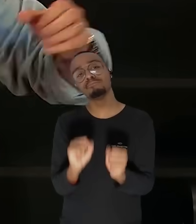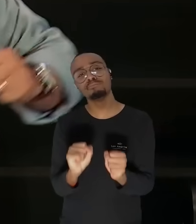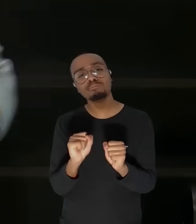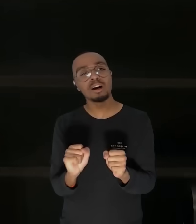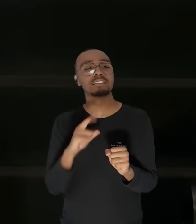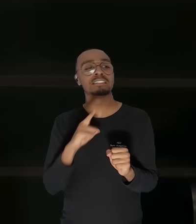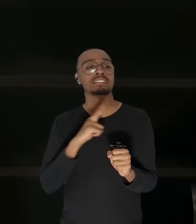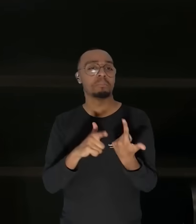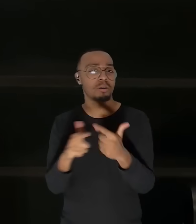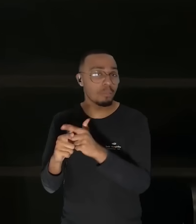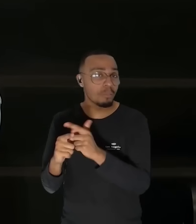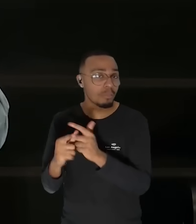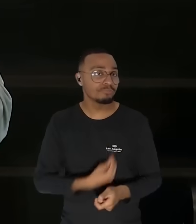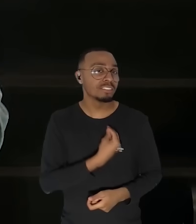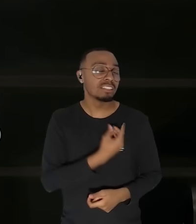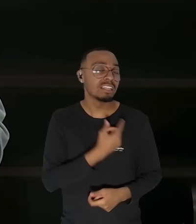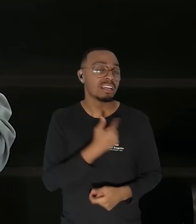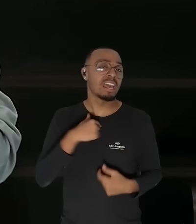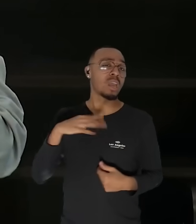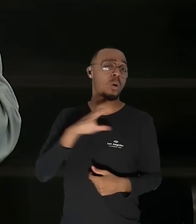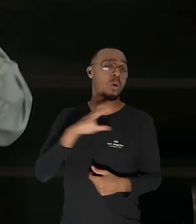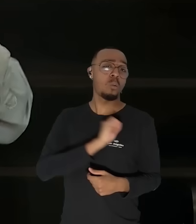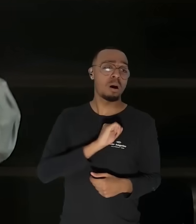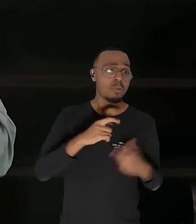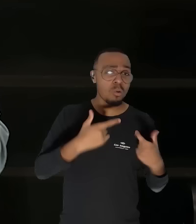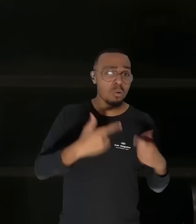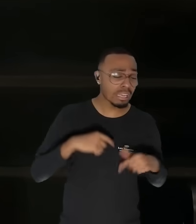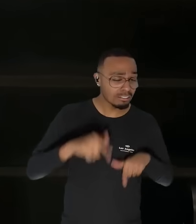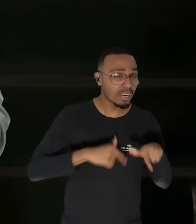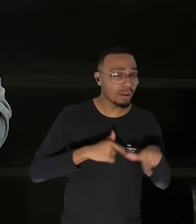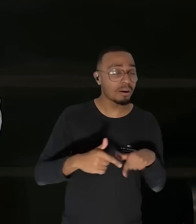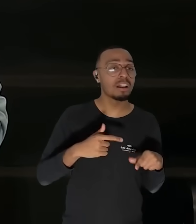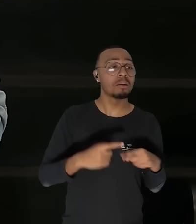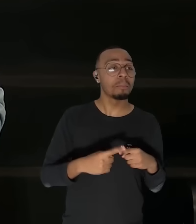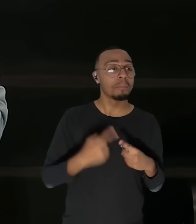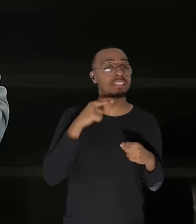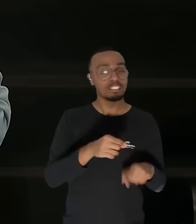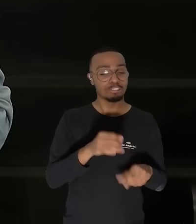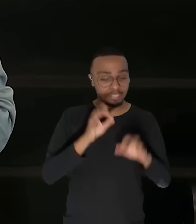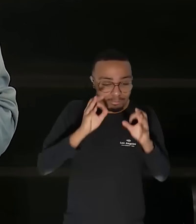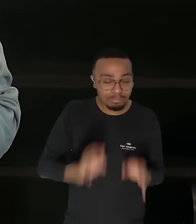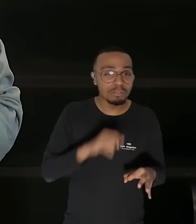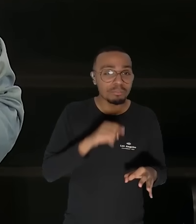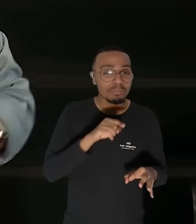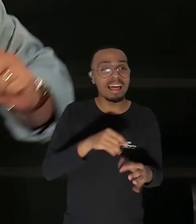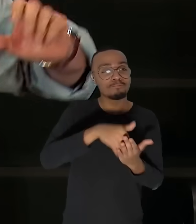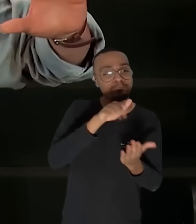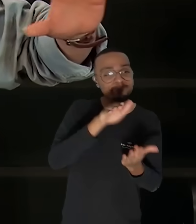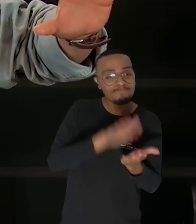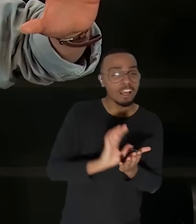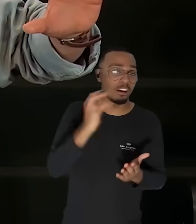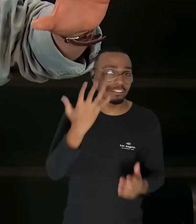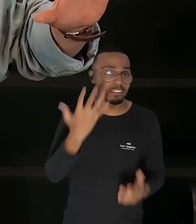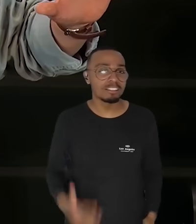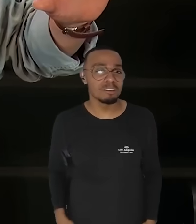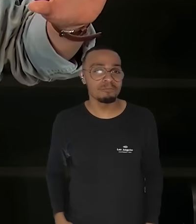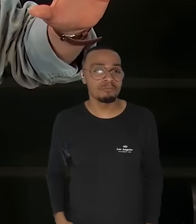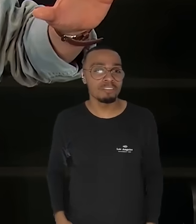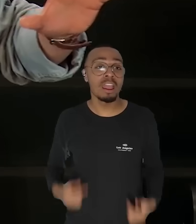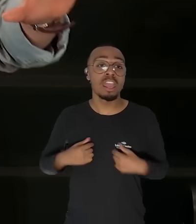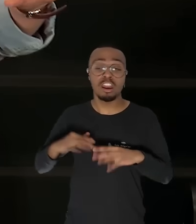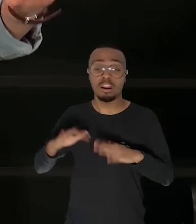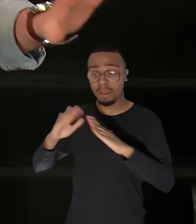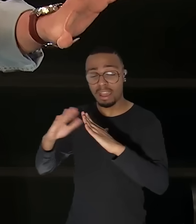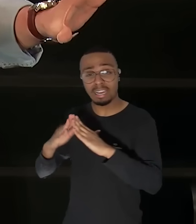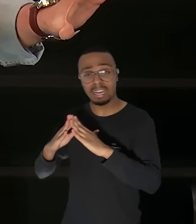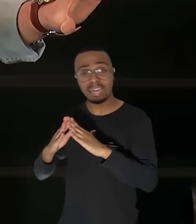tempestades inesperadas. Eu amo o lugar que trabalho, mas eu tenho que estar preparado para ser demitido. Eu amo as pessoas que eu convivo na minha